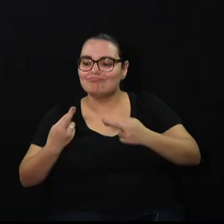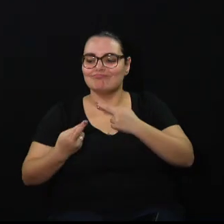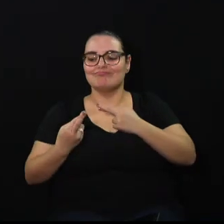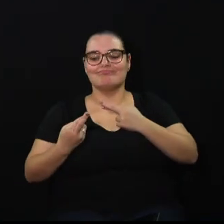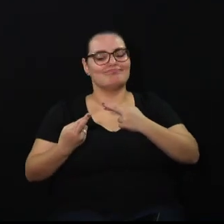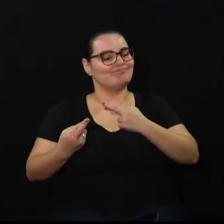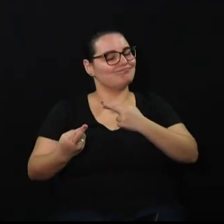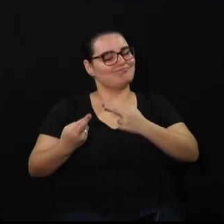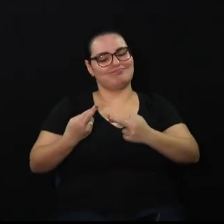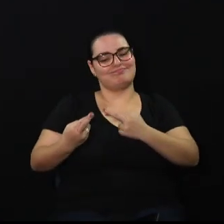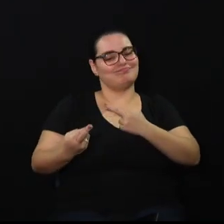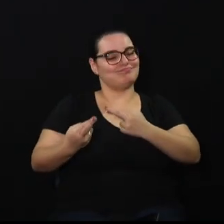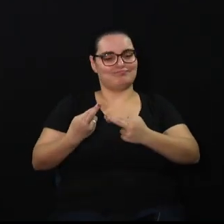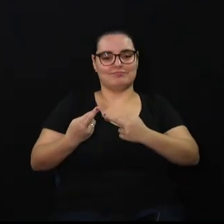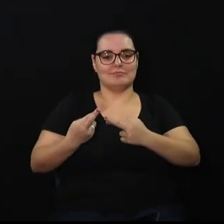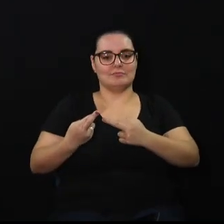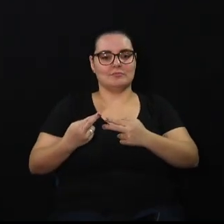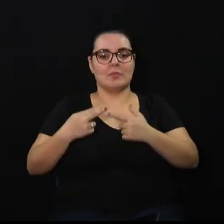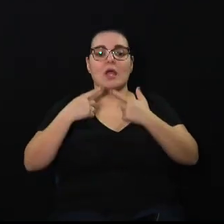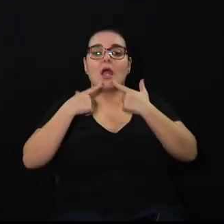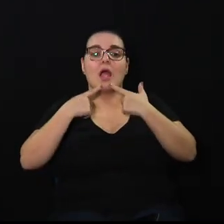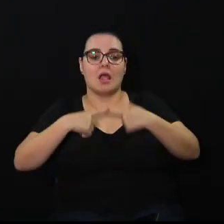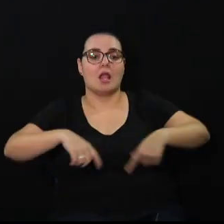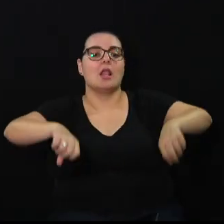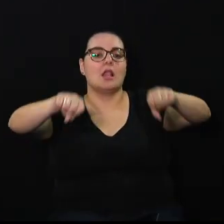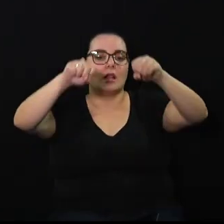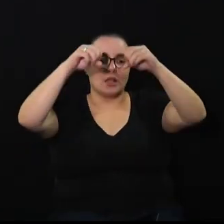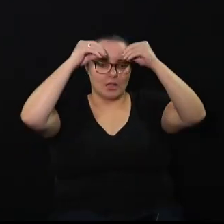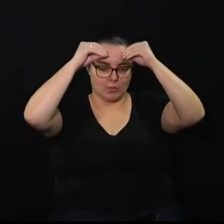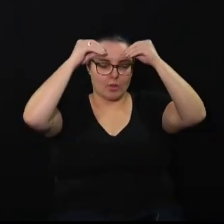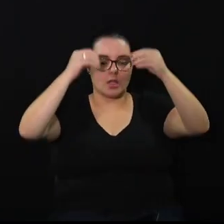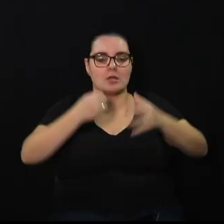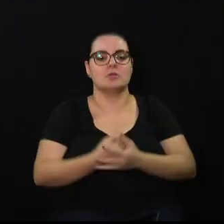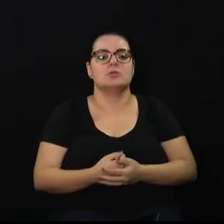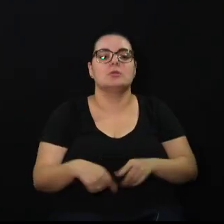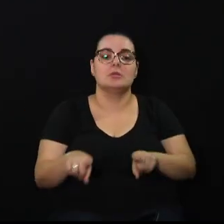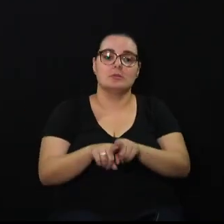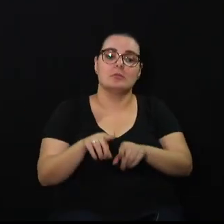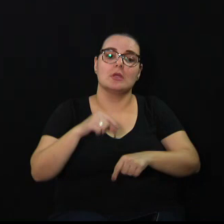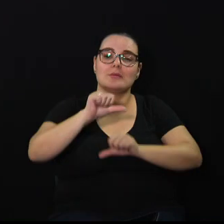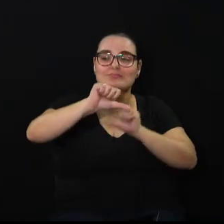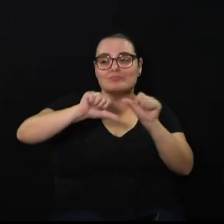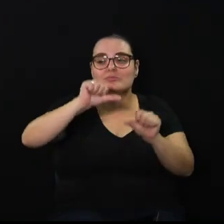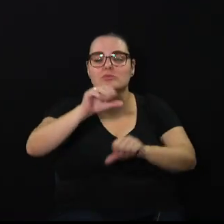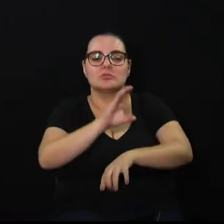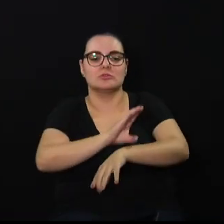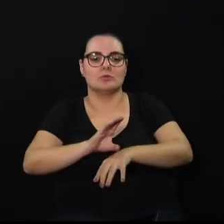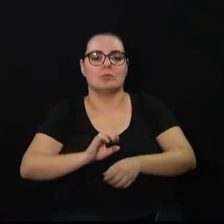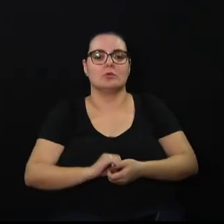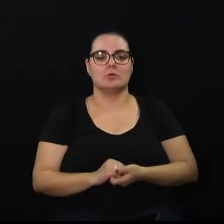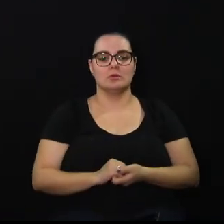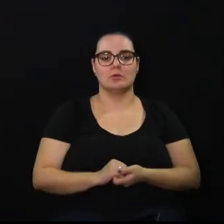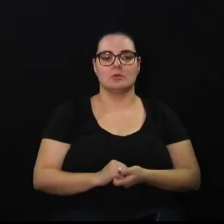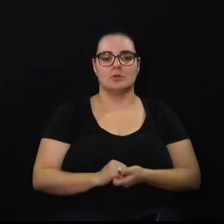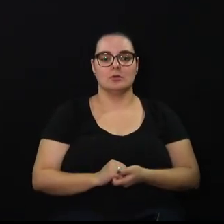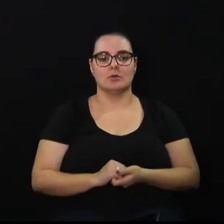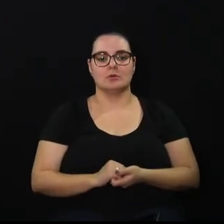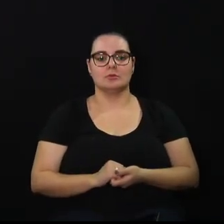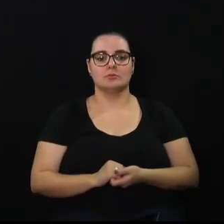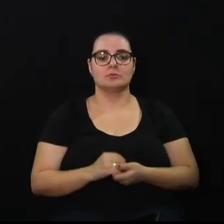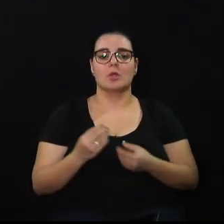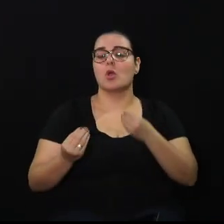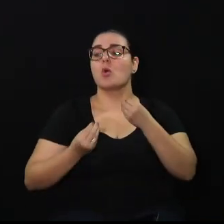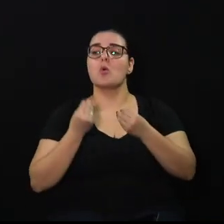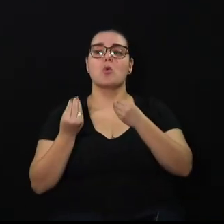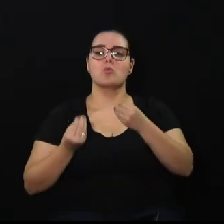com 10 tipos de linguagem e alteração de comportamento tá o diagnóstico